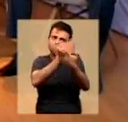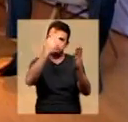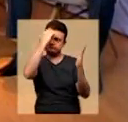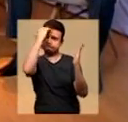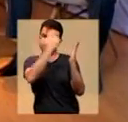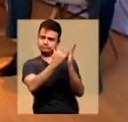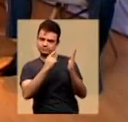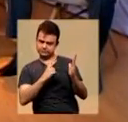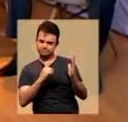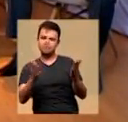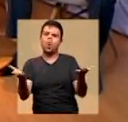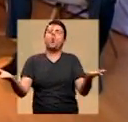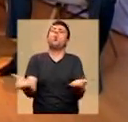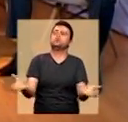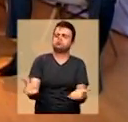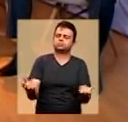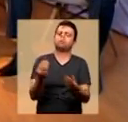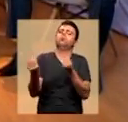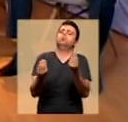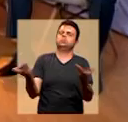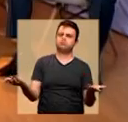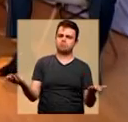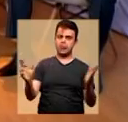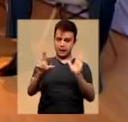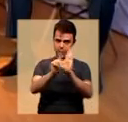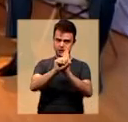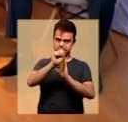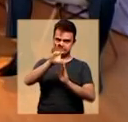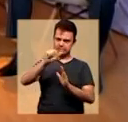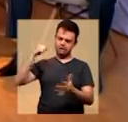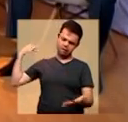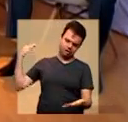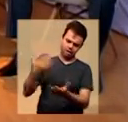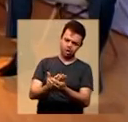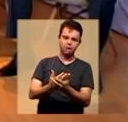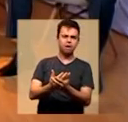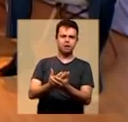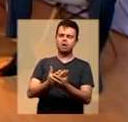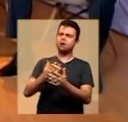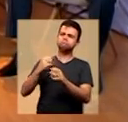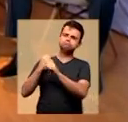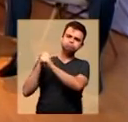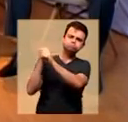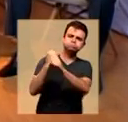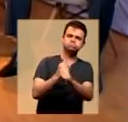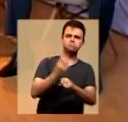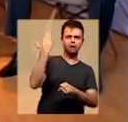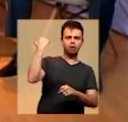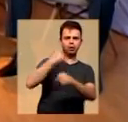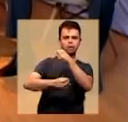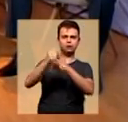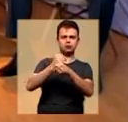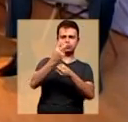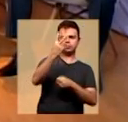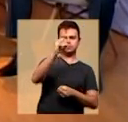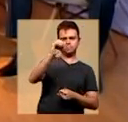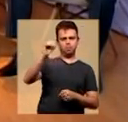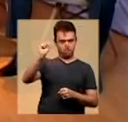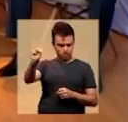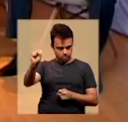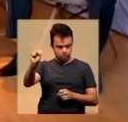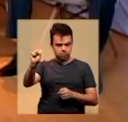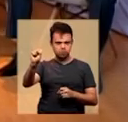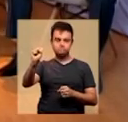respeitada. Hoje em dia, qual que é a avaliação que o senhor faz? Já são quantos anos de Lei Seca aqui no Brasil? Ela é de